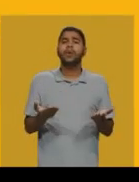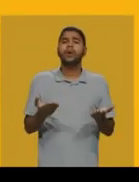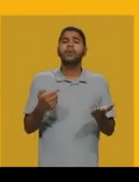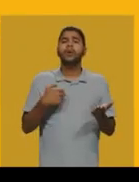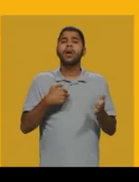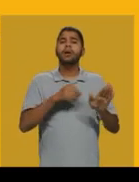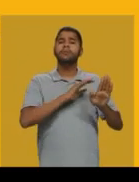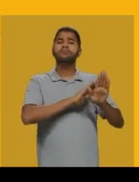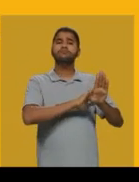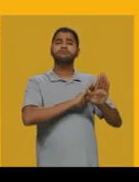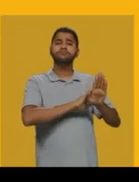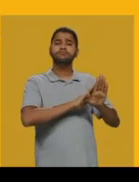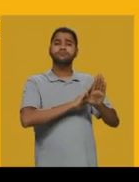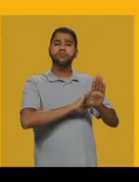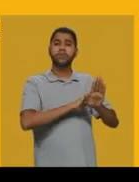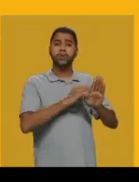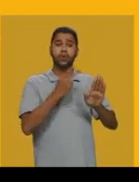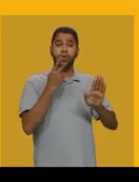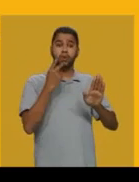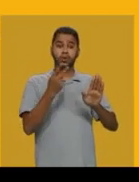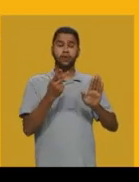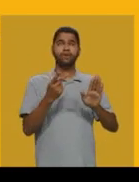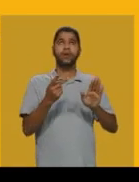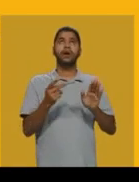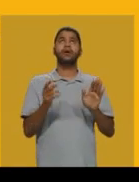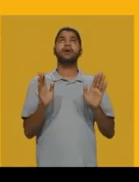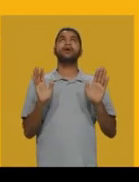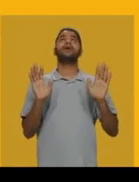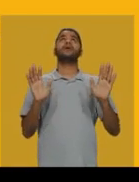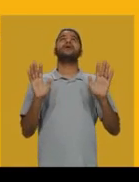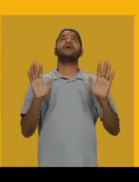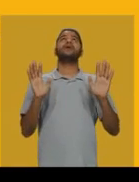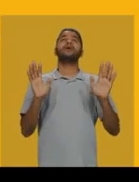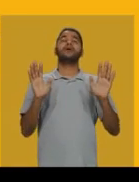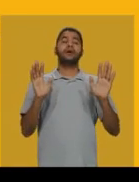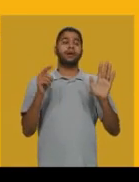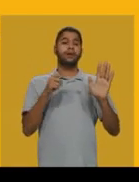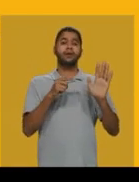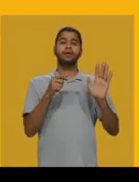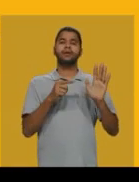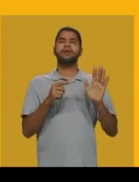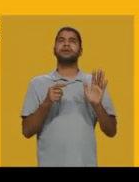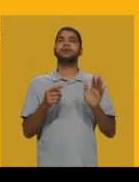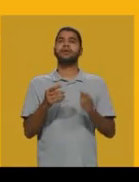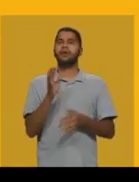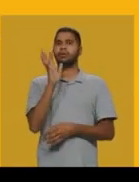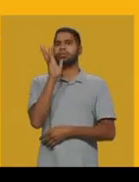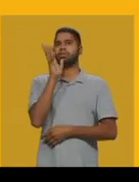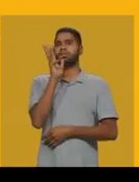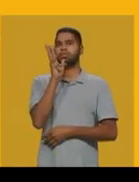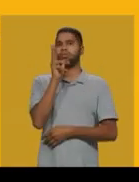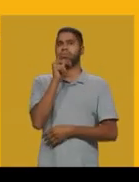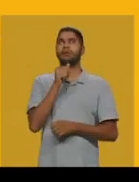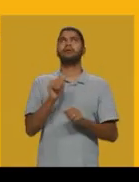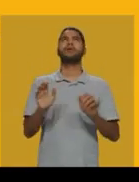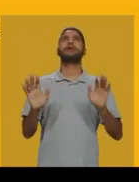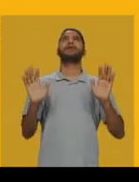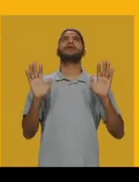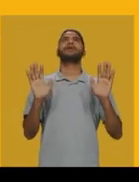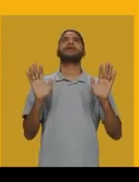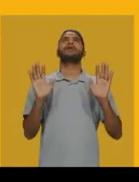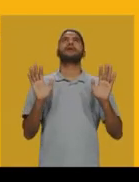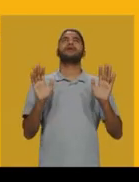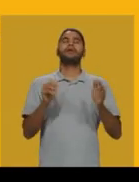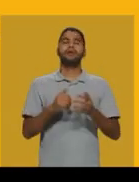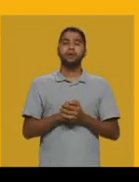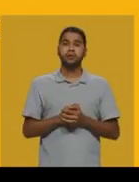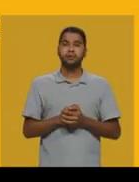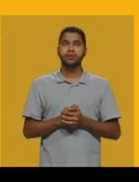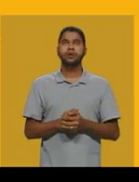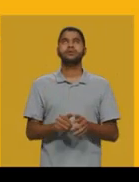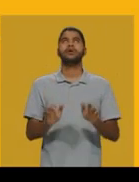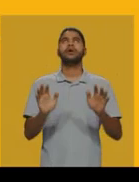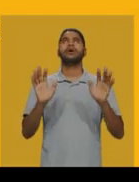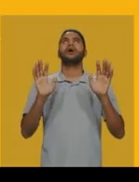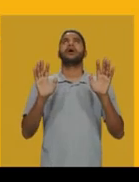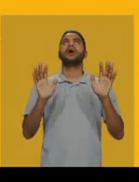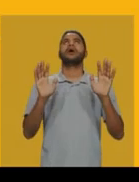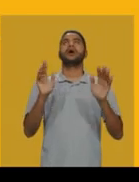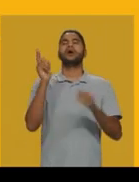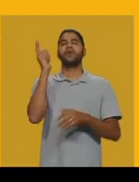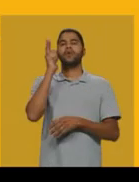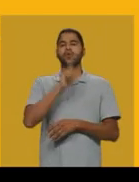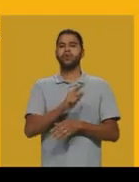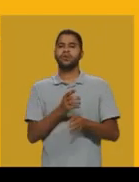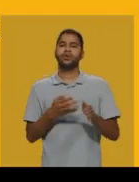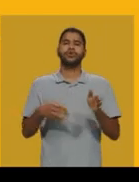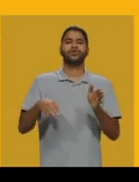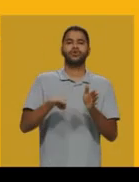pressuposto? Quando eu falo finalmente, quer dizer demorou, né? Quando eu falo assim, finalmente